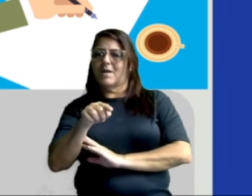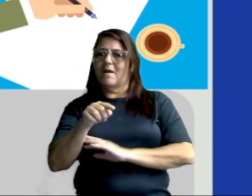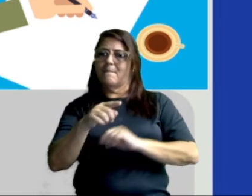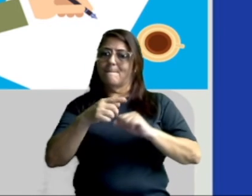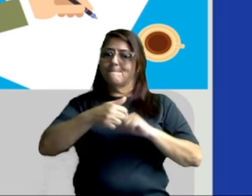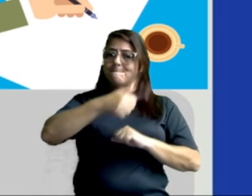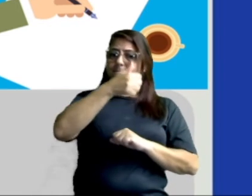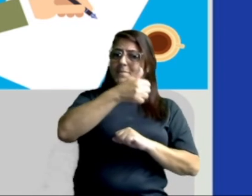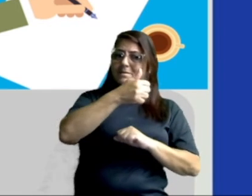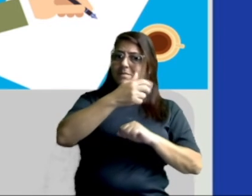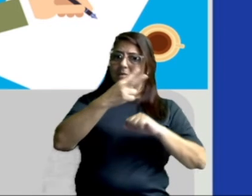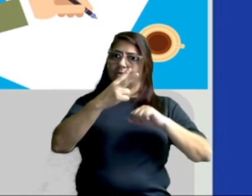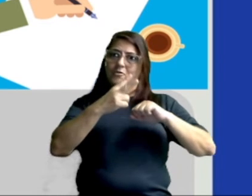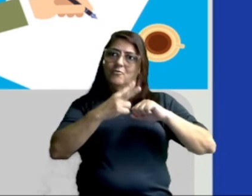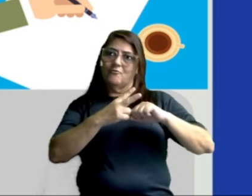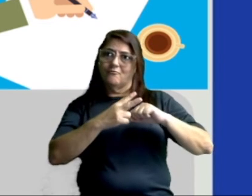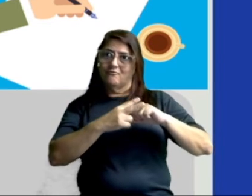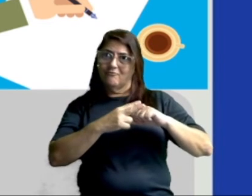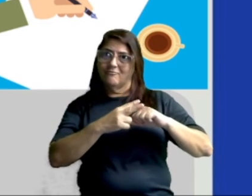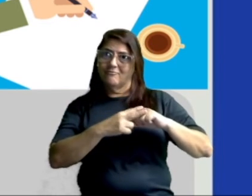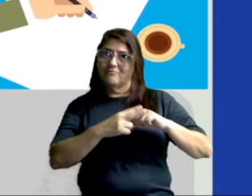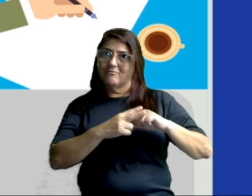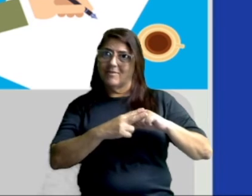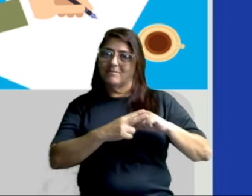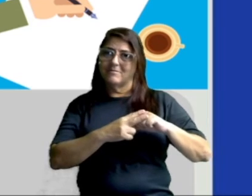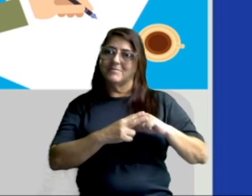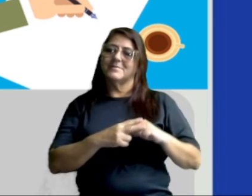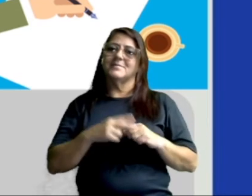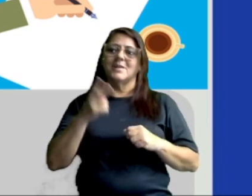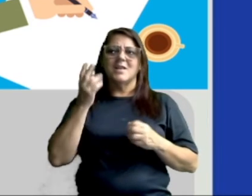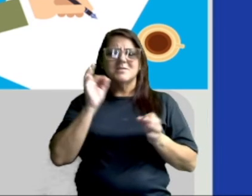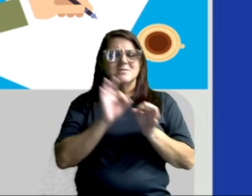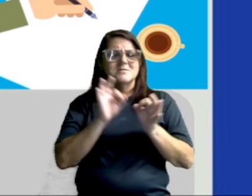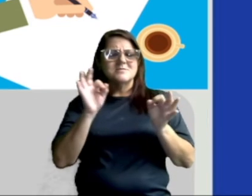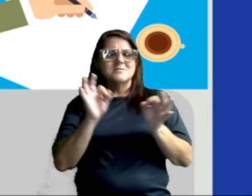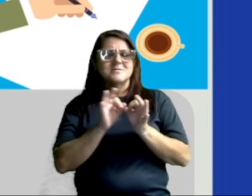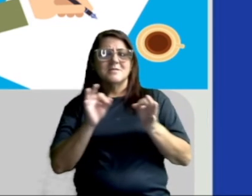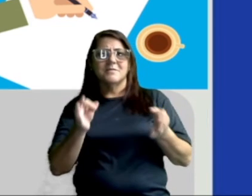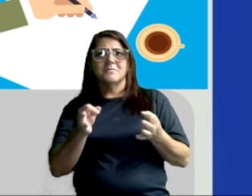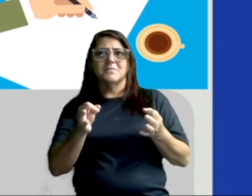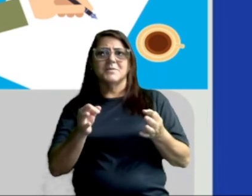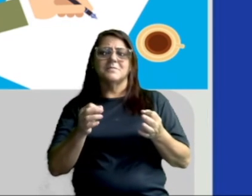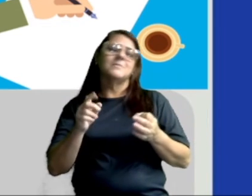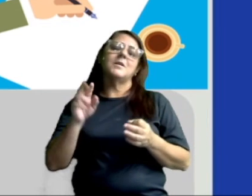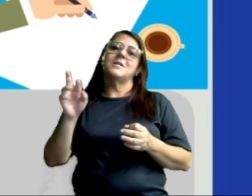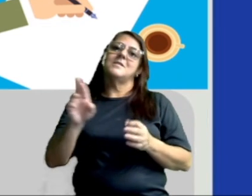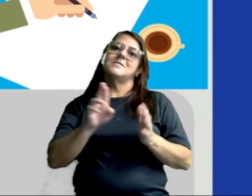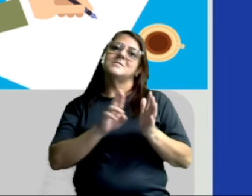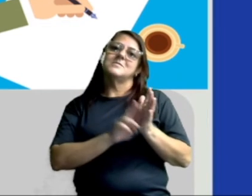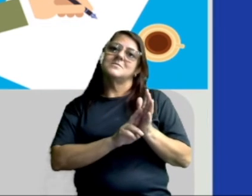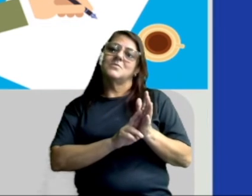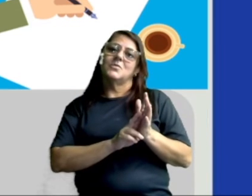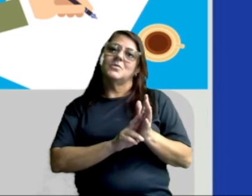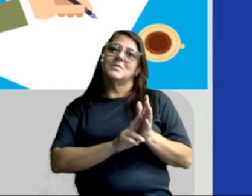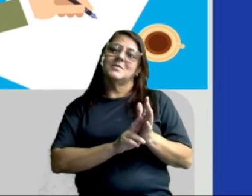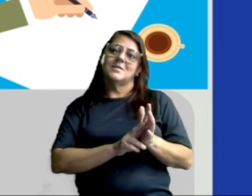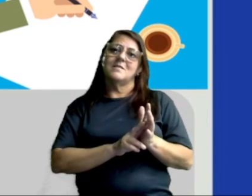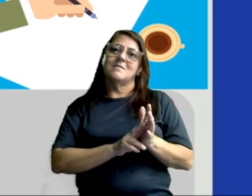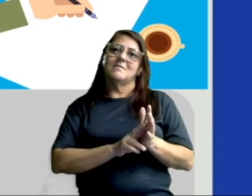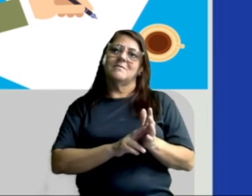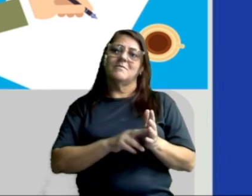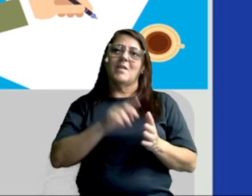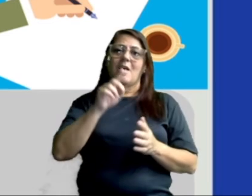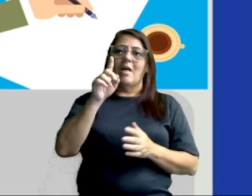então preste bem atenção que é muito, mas muito simples a gente fazer aí essa negativa, muito simples também a gente fazer